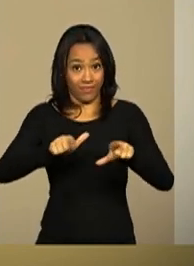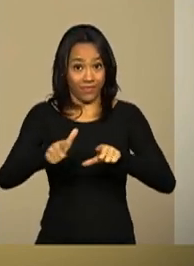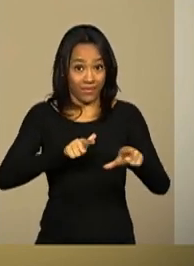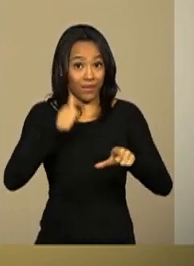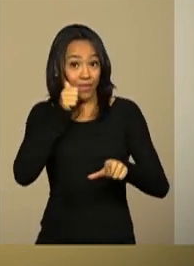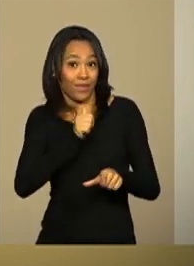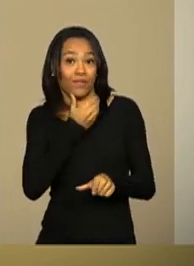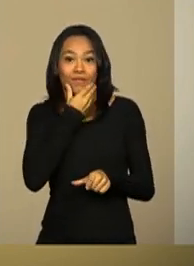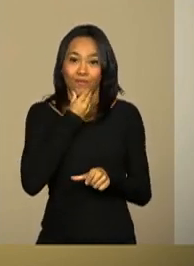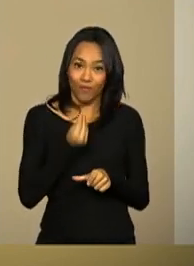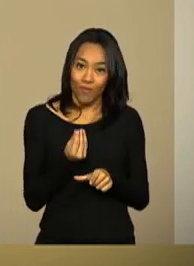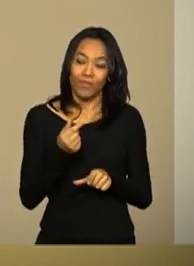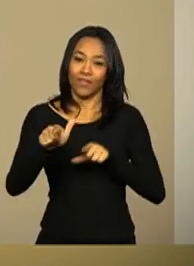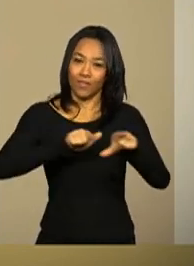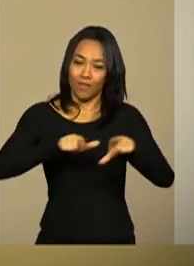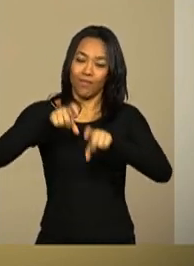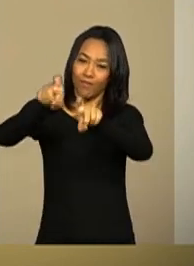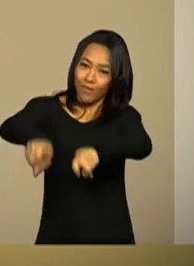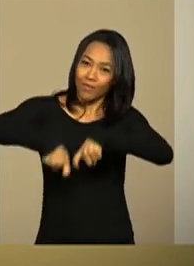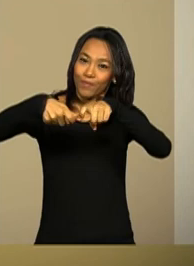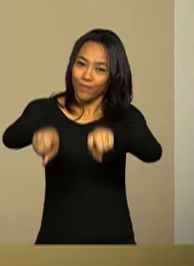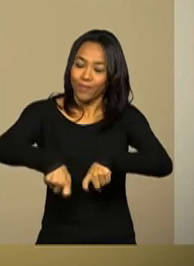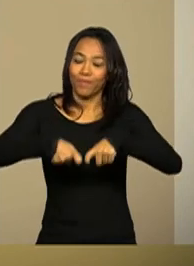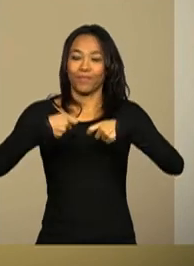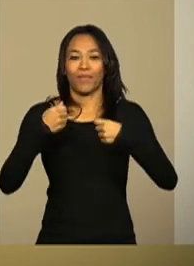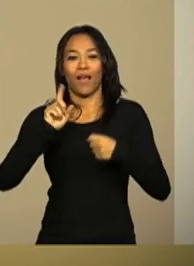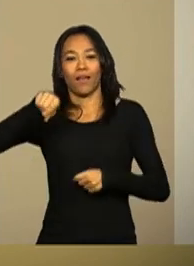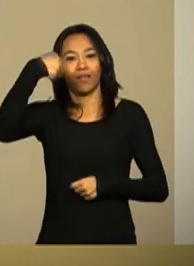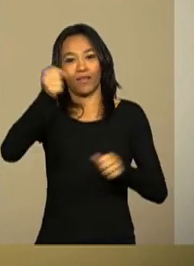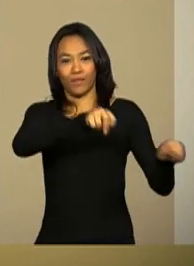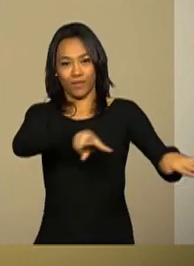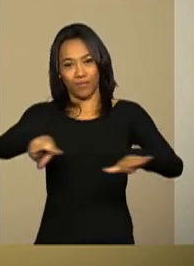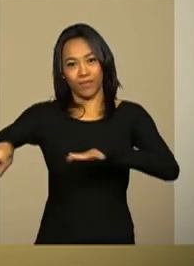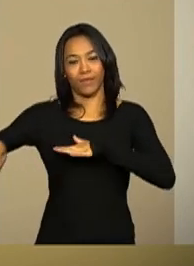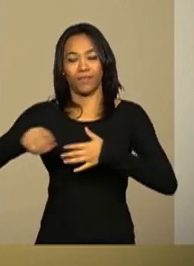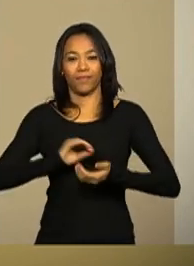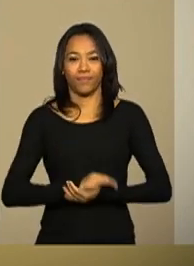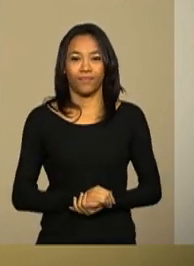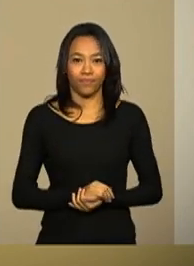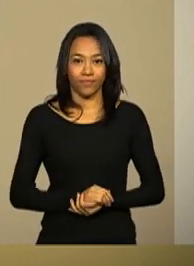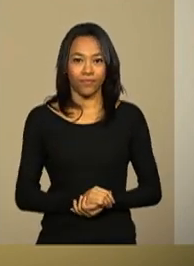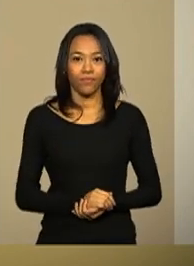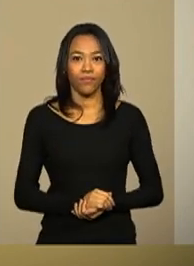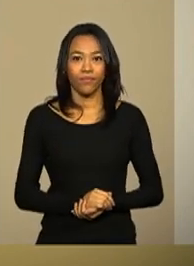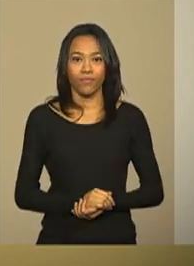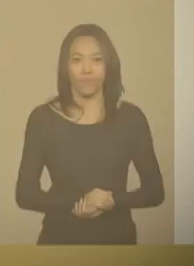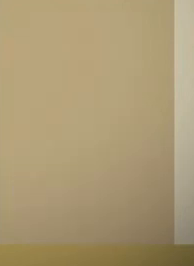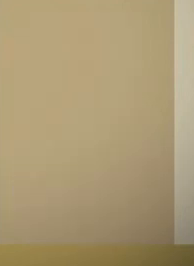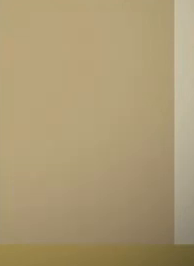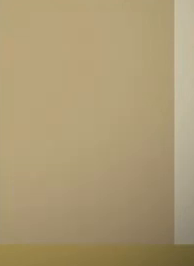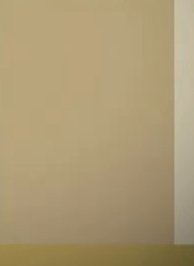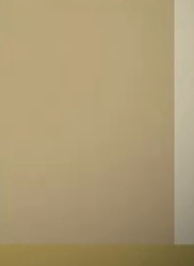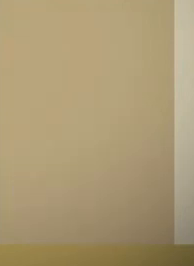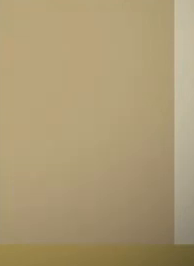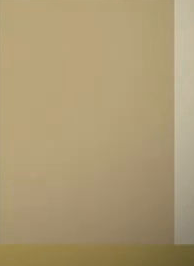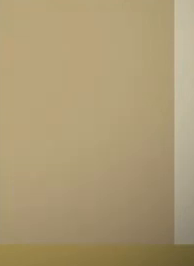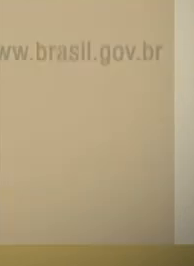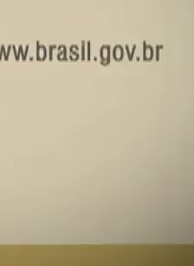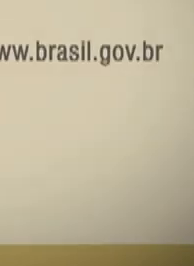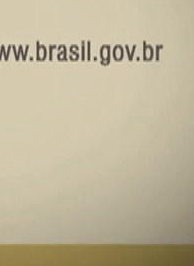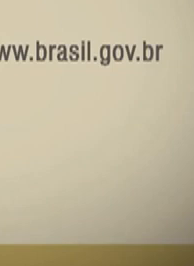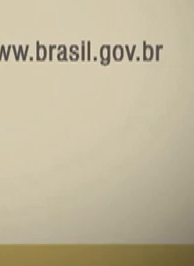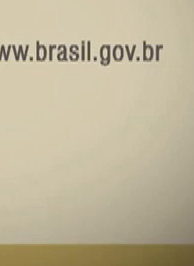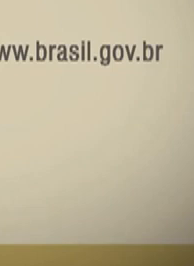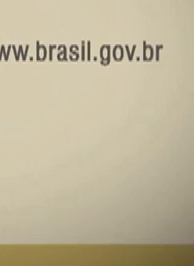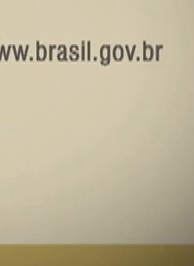e as nossas queridas agricultores e pecuaristas até a semana que vem se a Obrigado presentão Olá